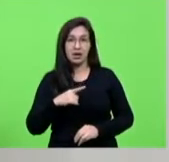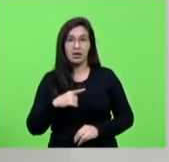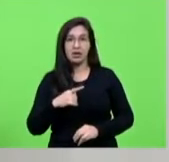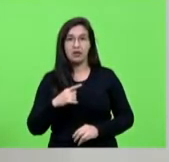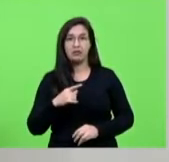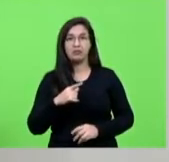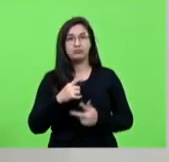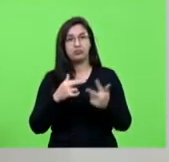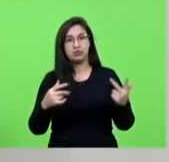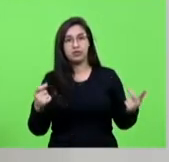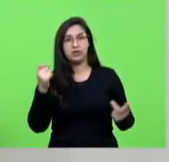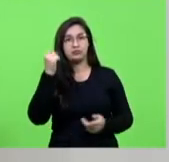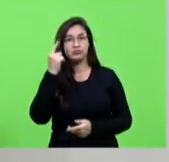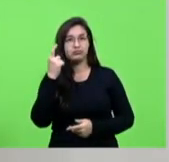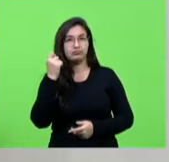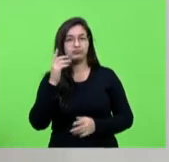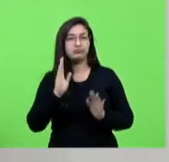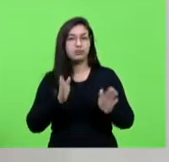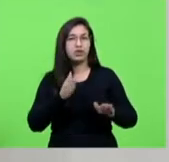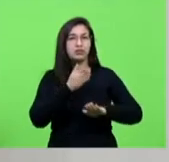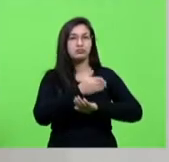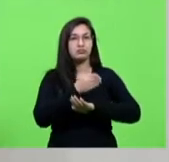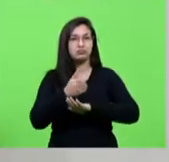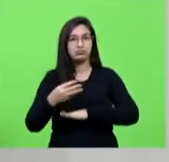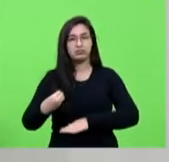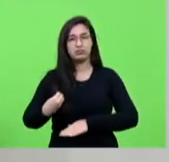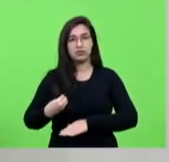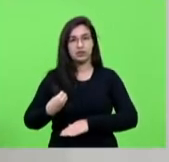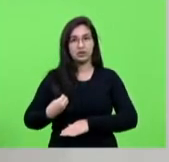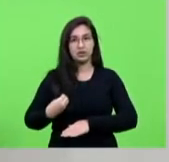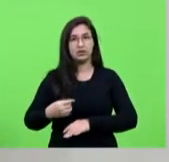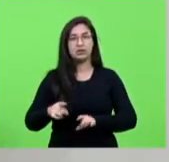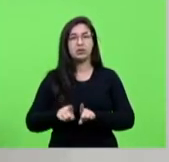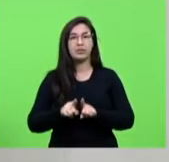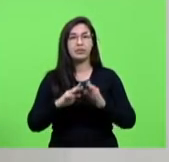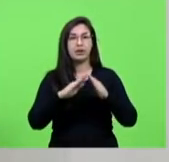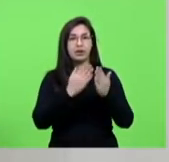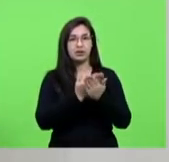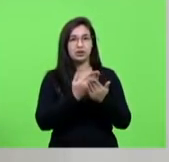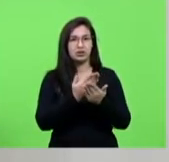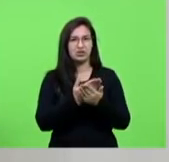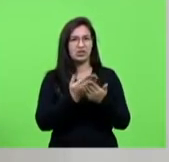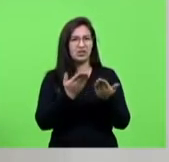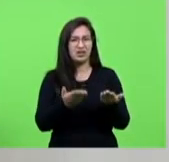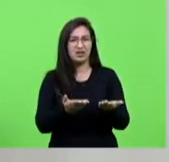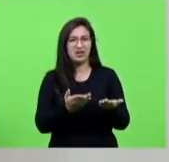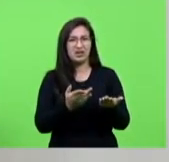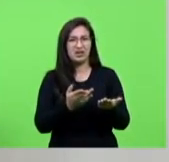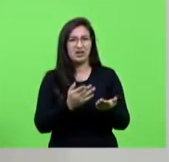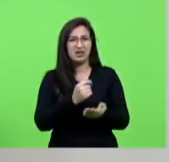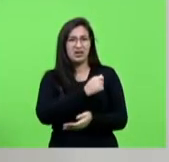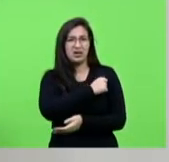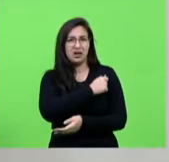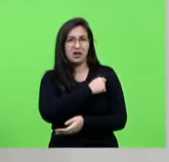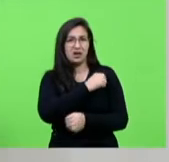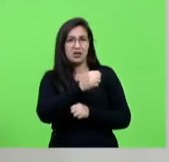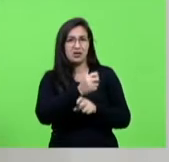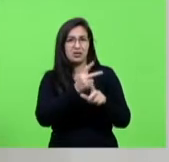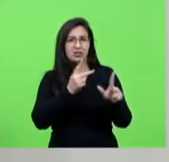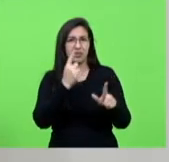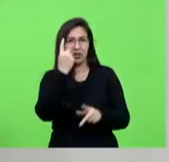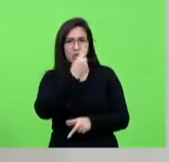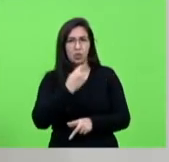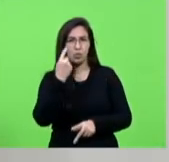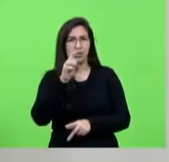já estão funcionando aulas presenciais, uma escola funcionando uma hora por dia em aula online. Em aula online já não se